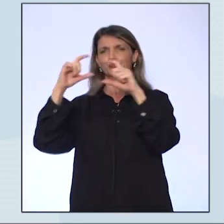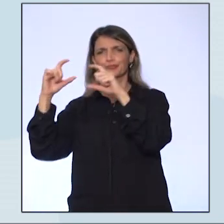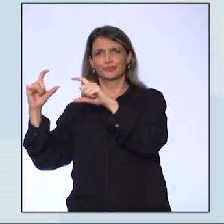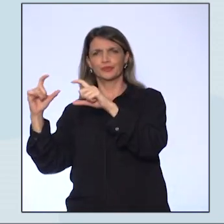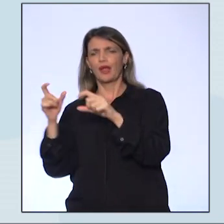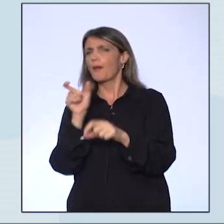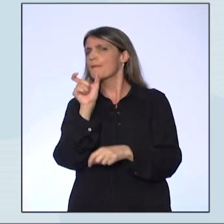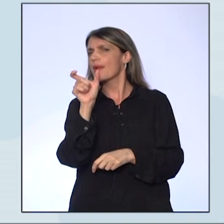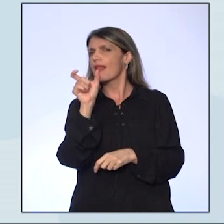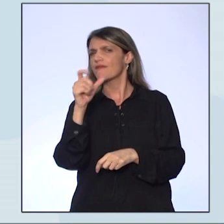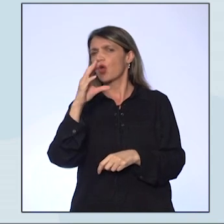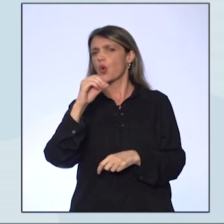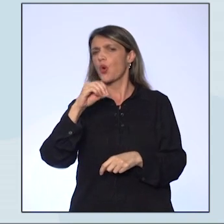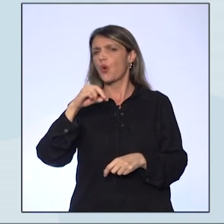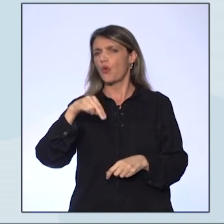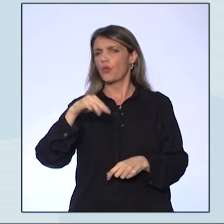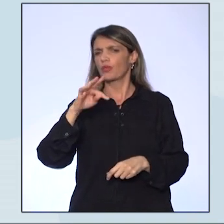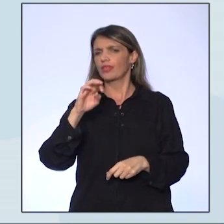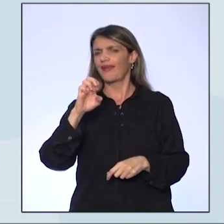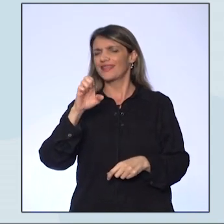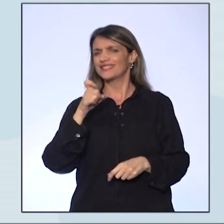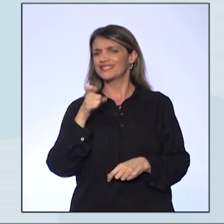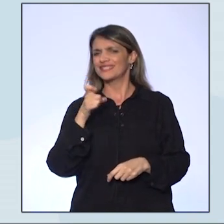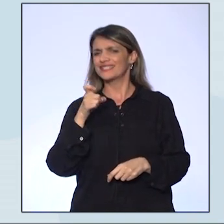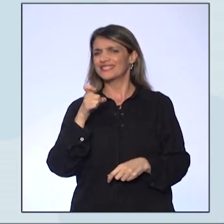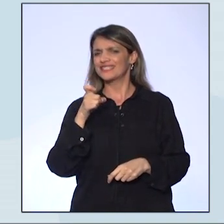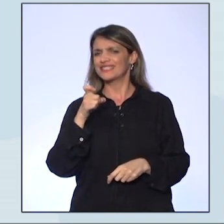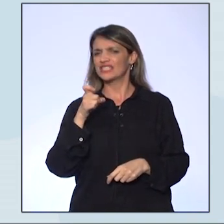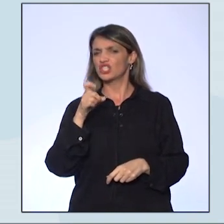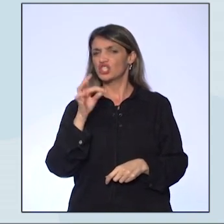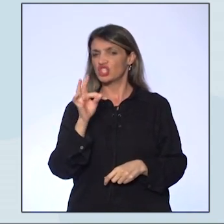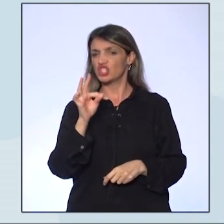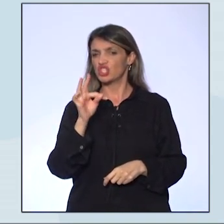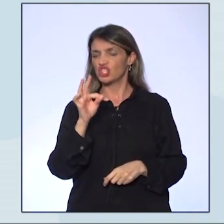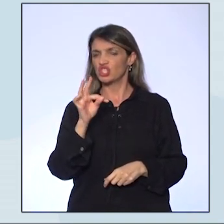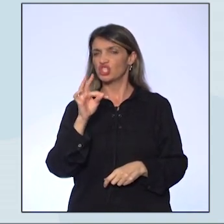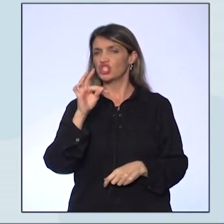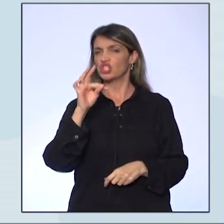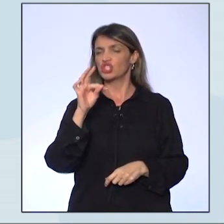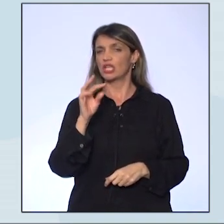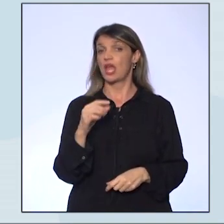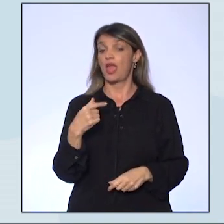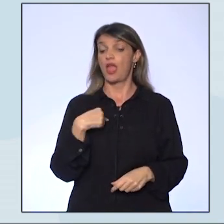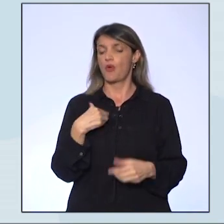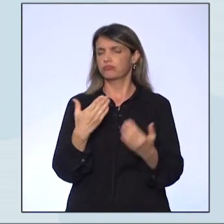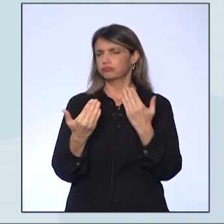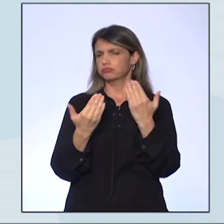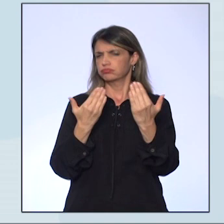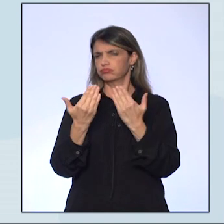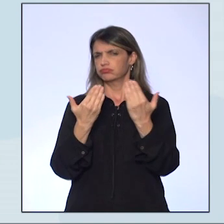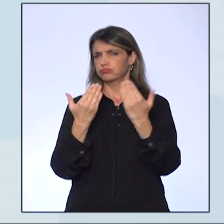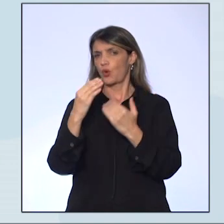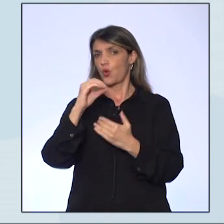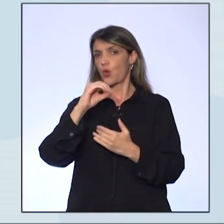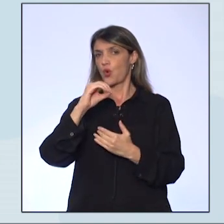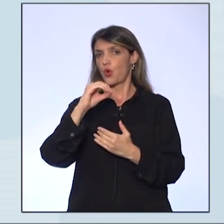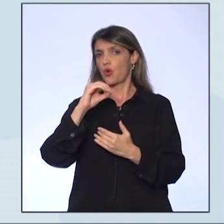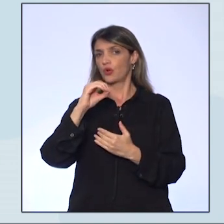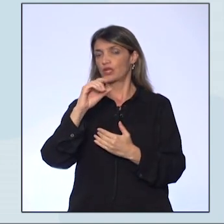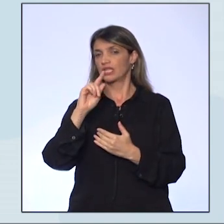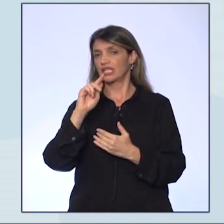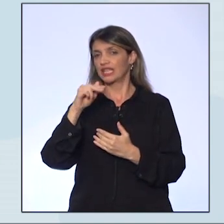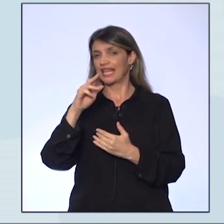palavra contest. Olha a palavra test. O que te lembra em português? Eu estou fazendo a análise do cognato.